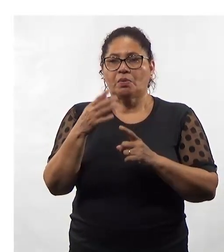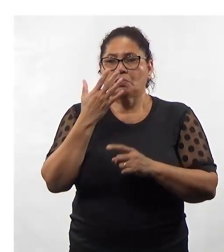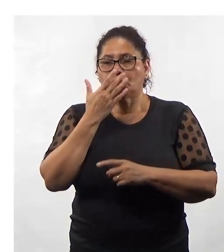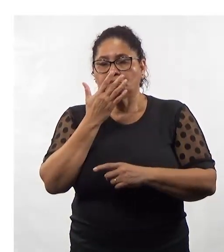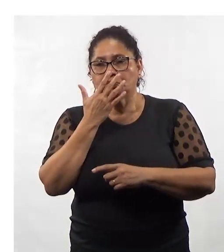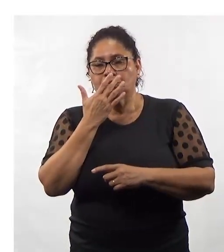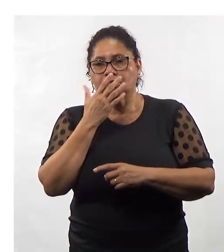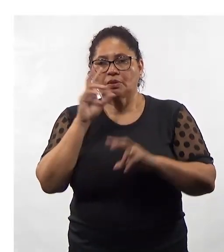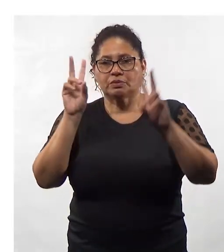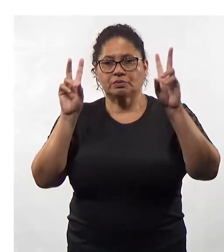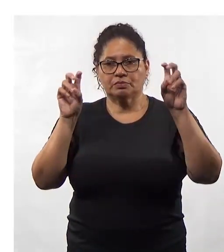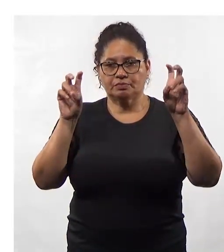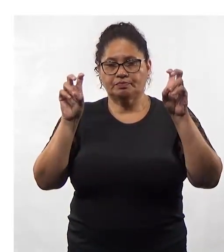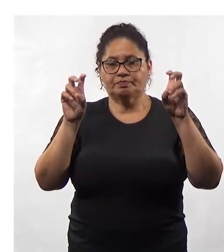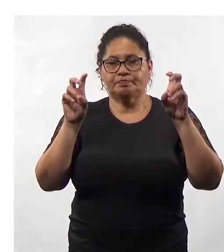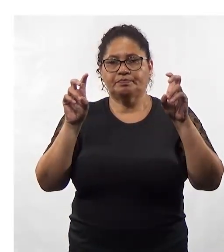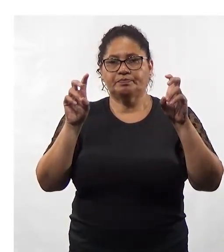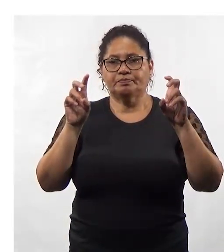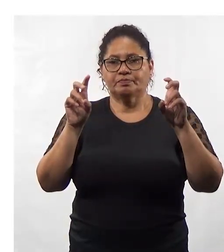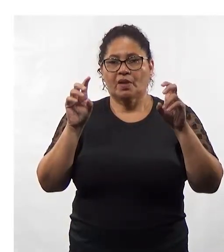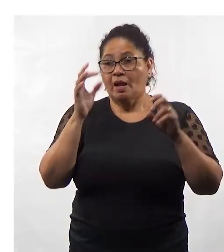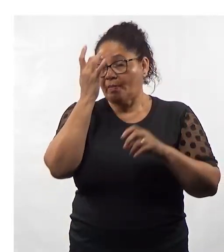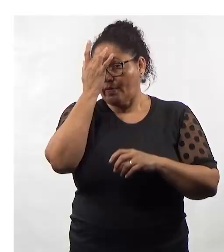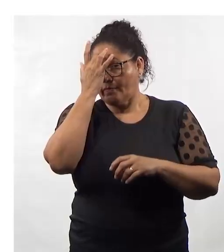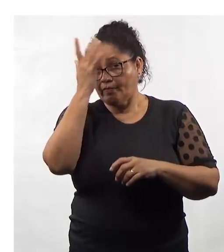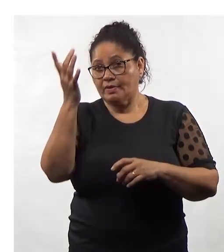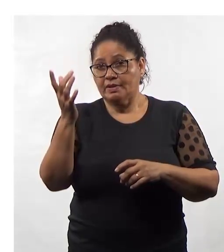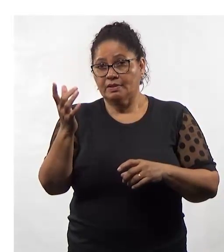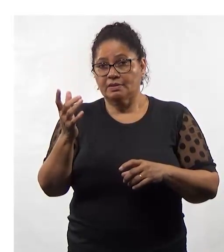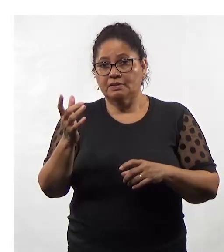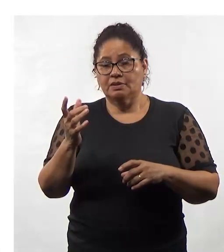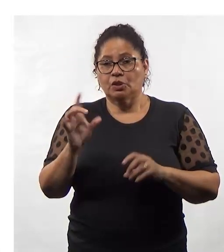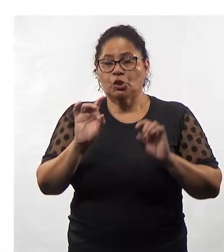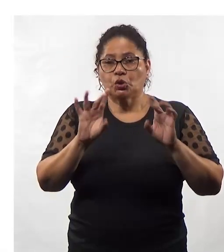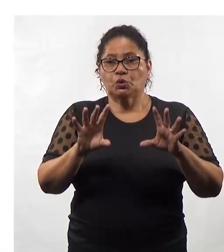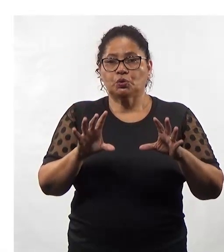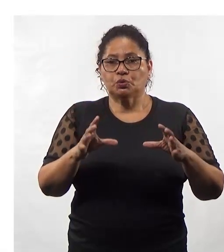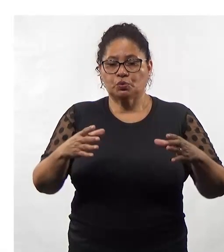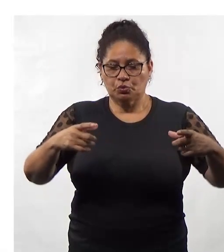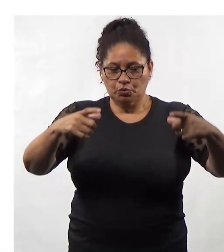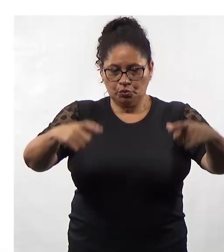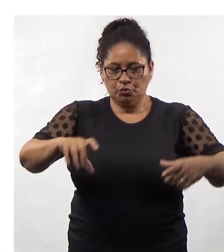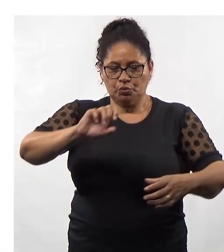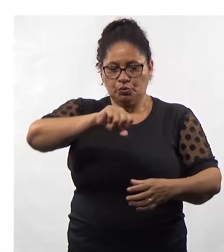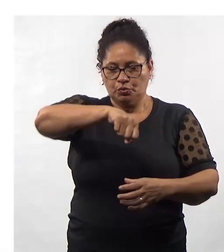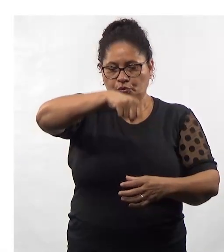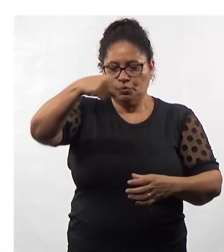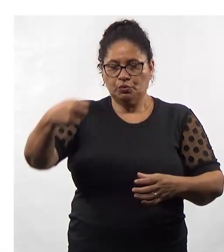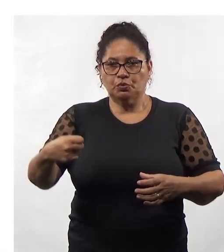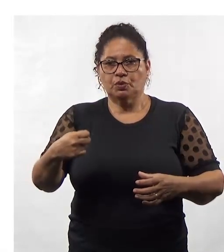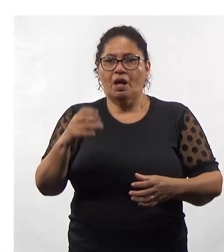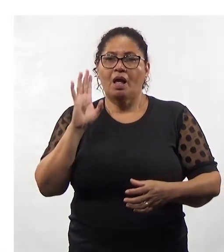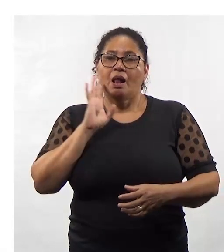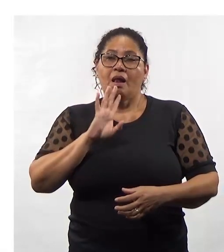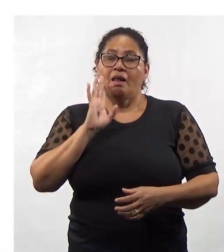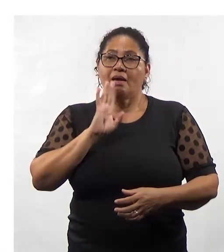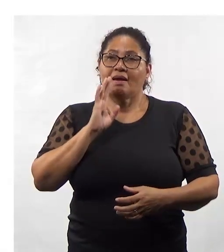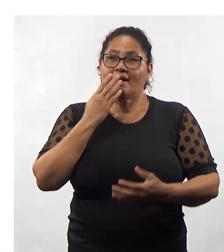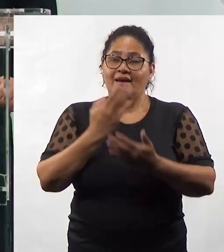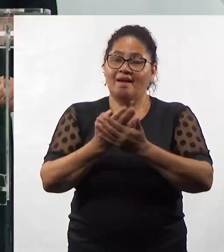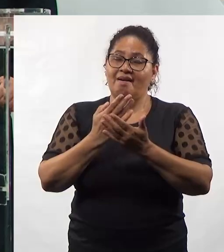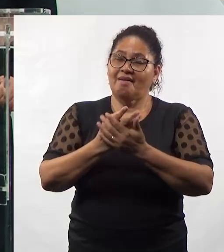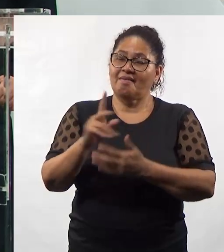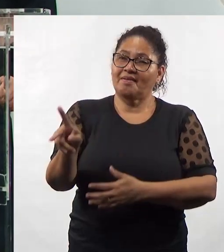no nosso caso, a mesma temática. Então seria mais fácil a gente colocar tudo num balaio, não é isso? Legal, que